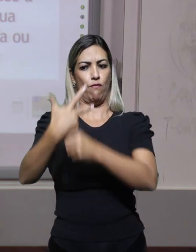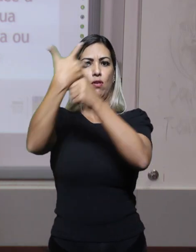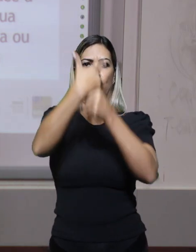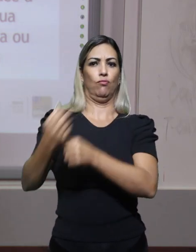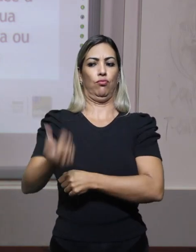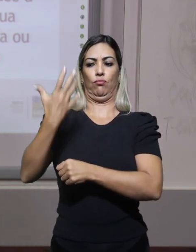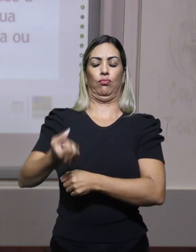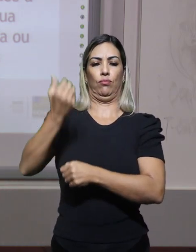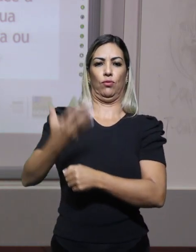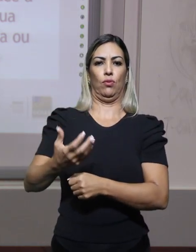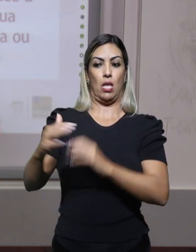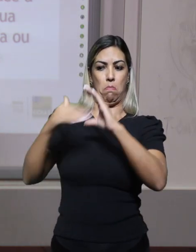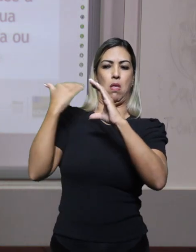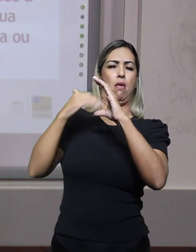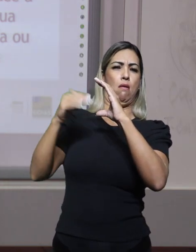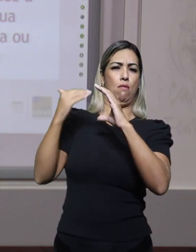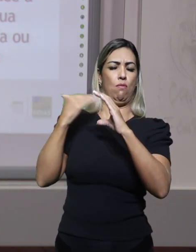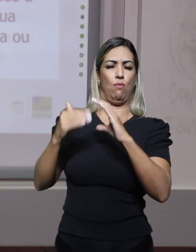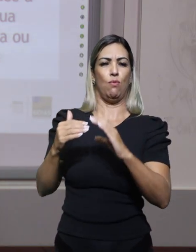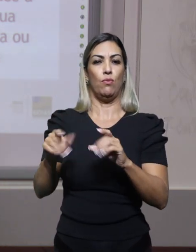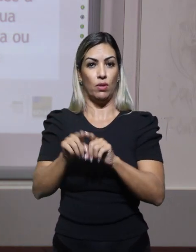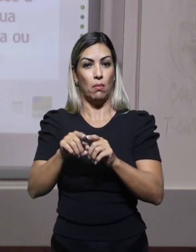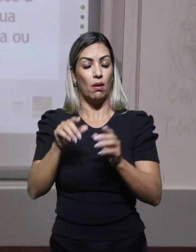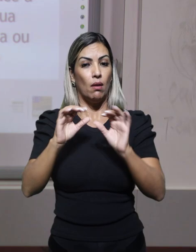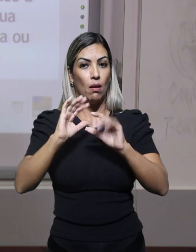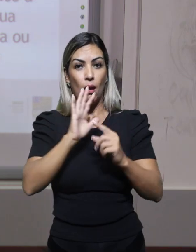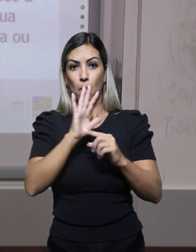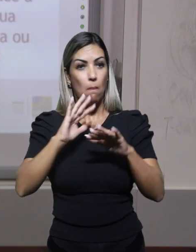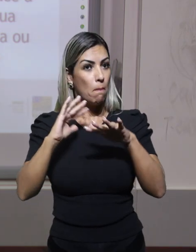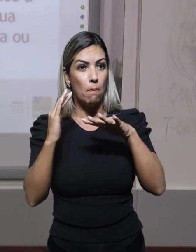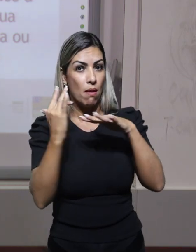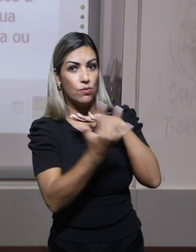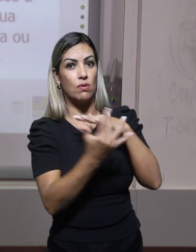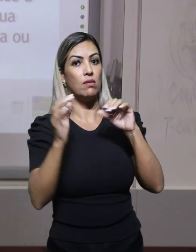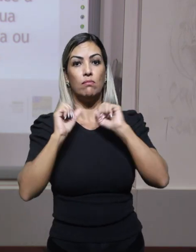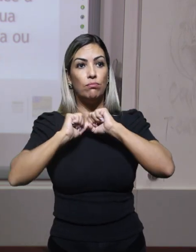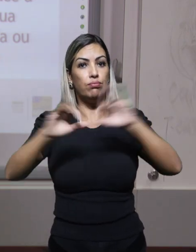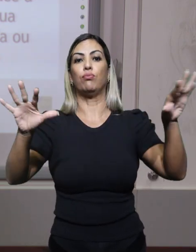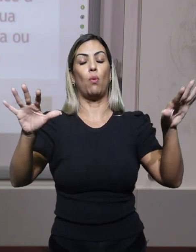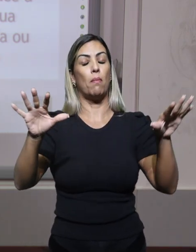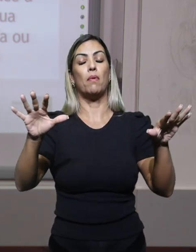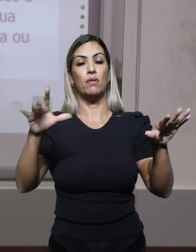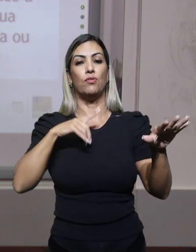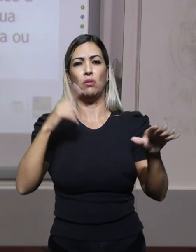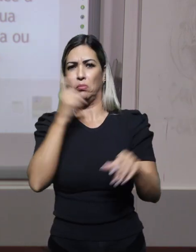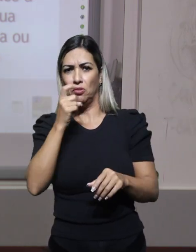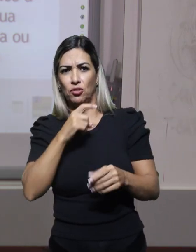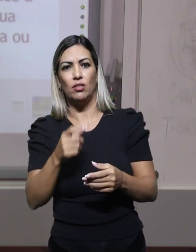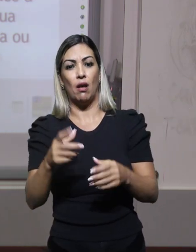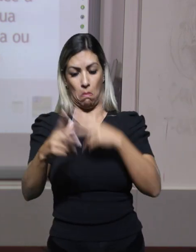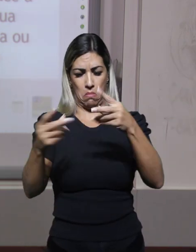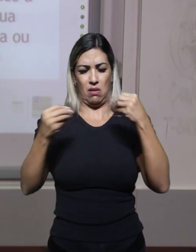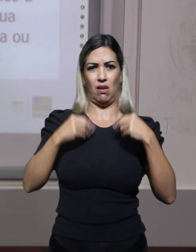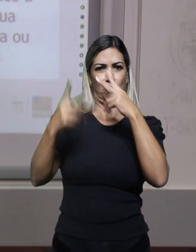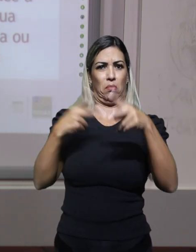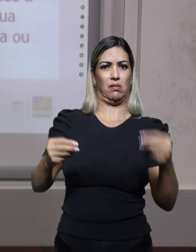de mensagens, envio de e-mails, publicação de fatos, de boatos, eventualmente até presente que você não